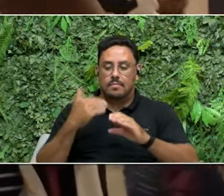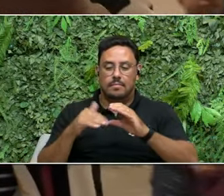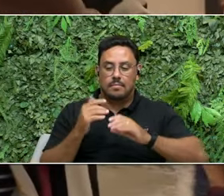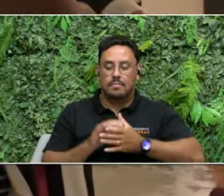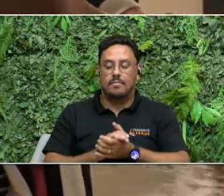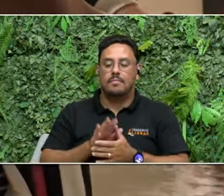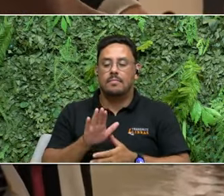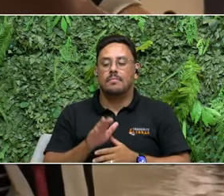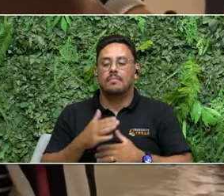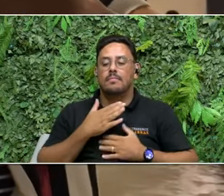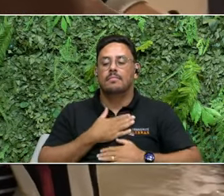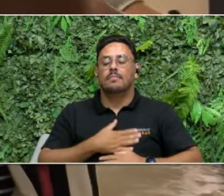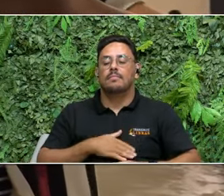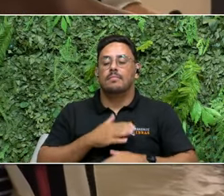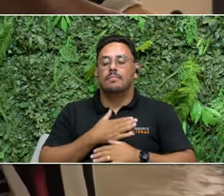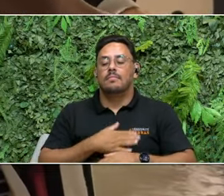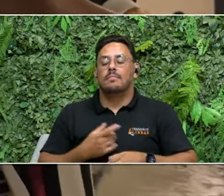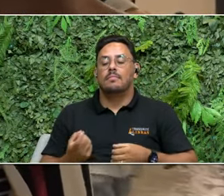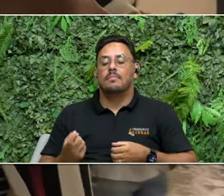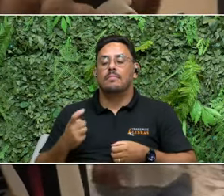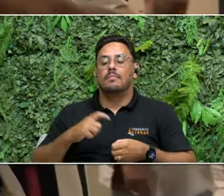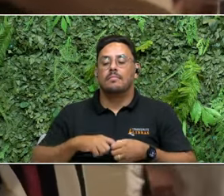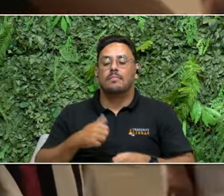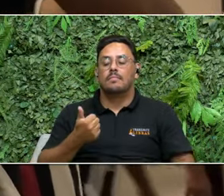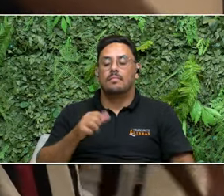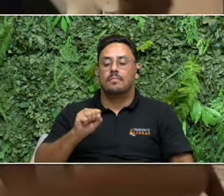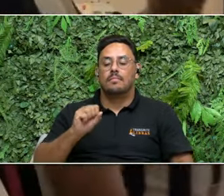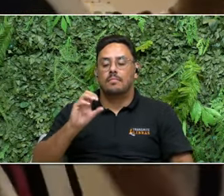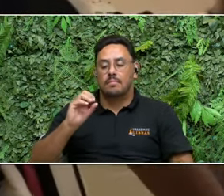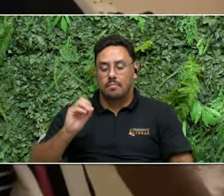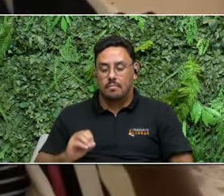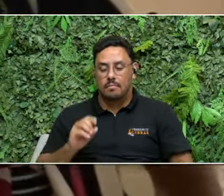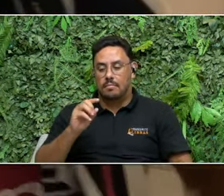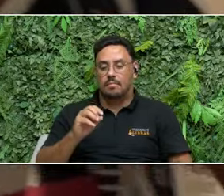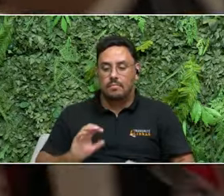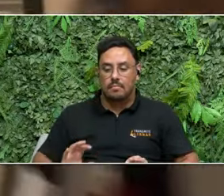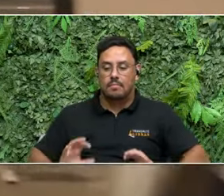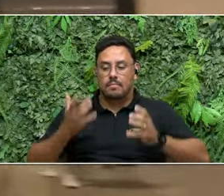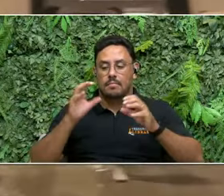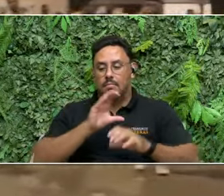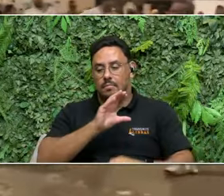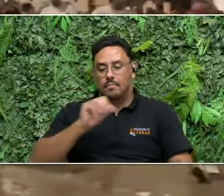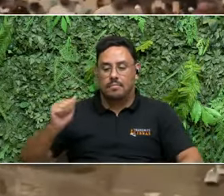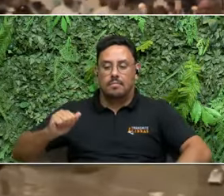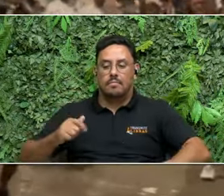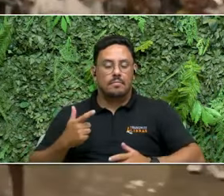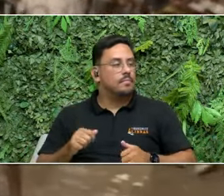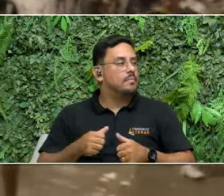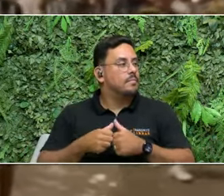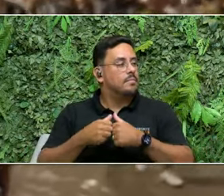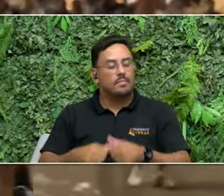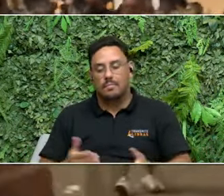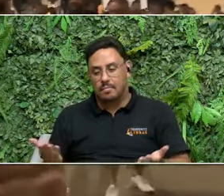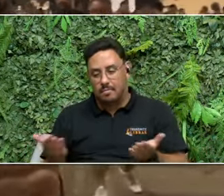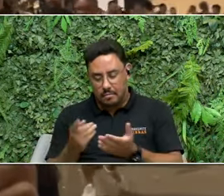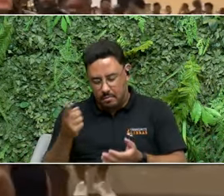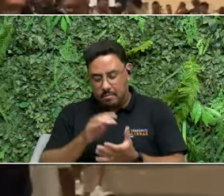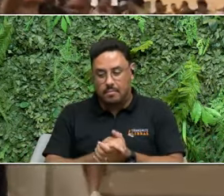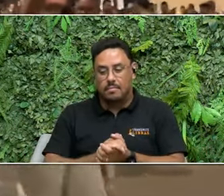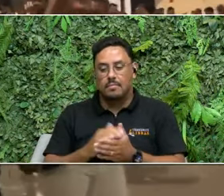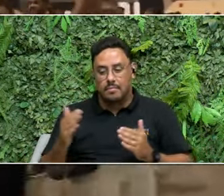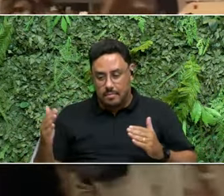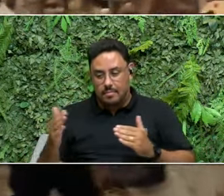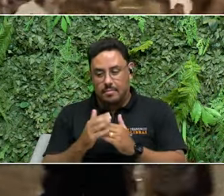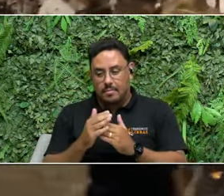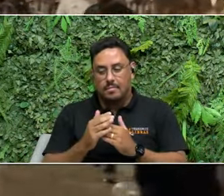ele aqui ó calma que tem a volta é 180 minutos e o galo lá é salão de festa nós vamos ser campeão ih então fica com vocês aí até a